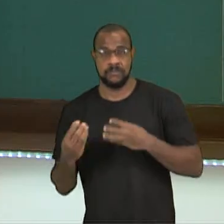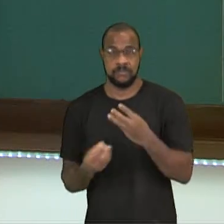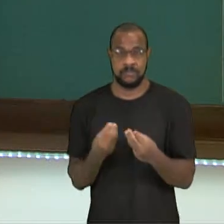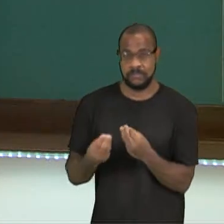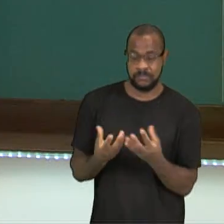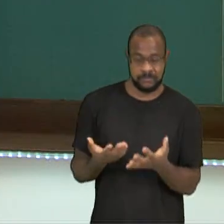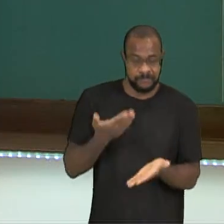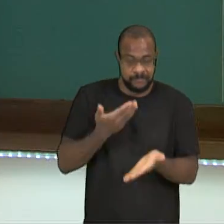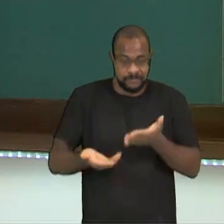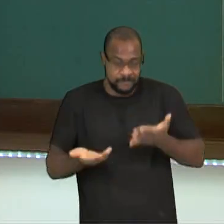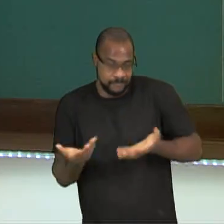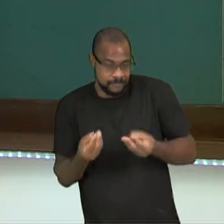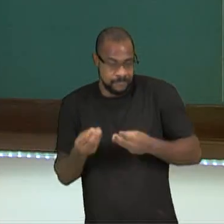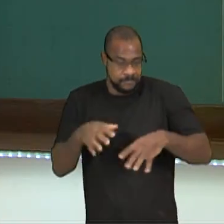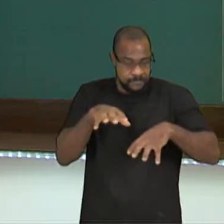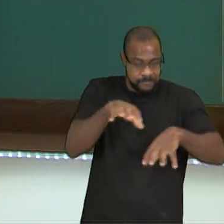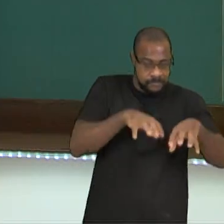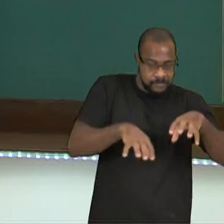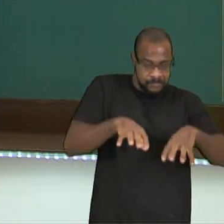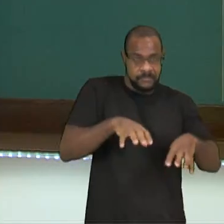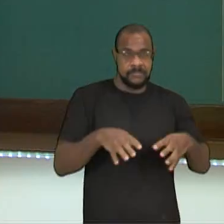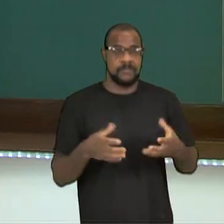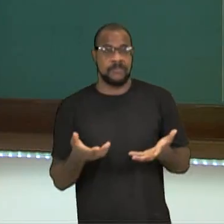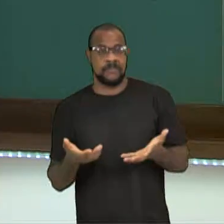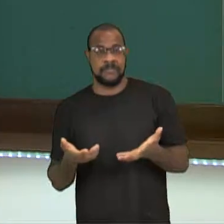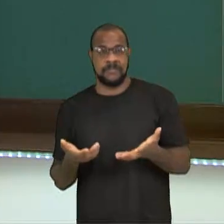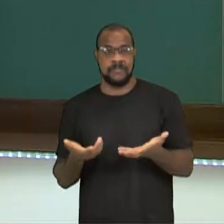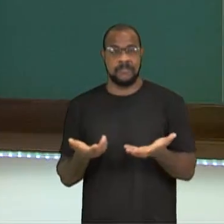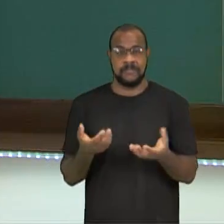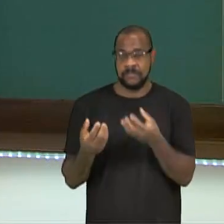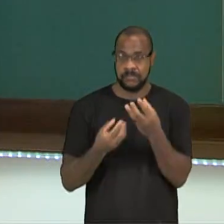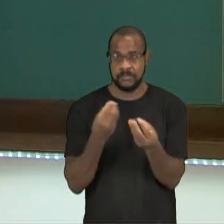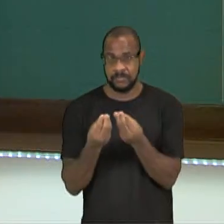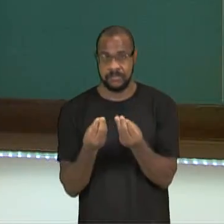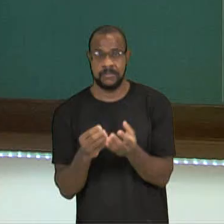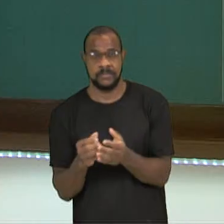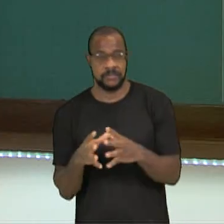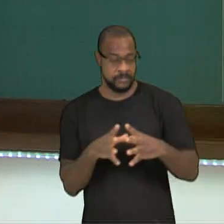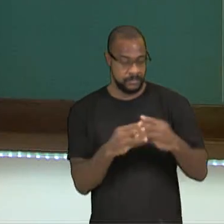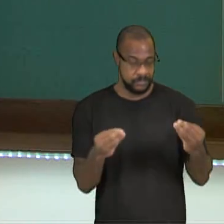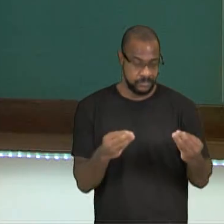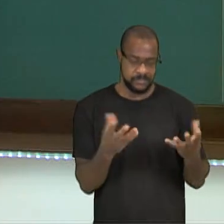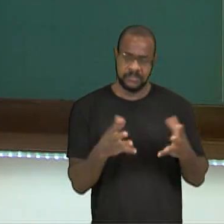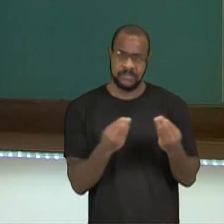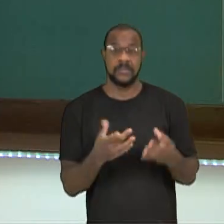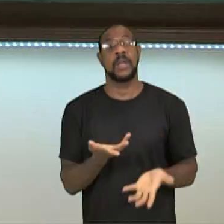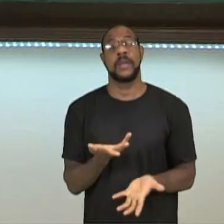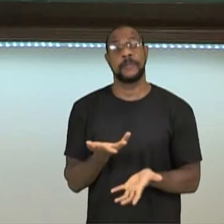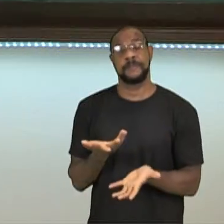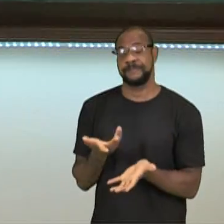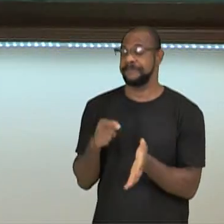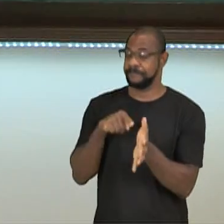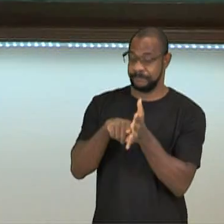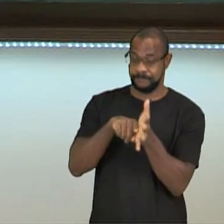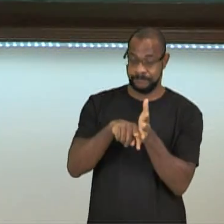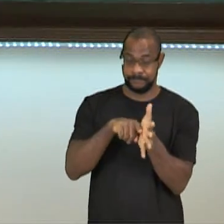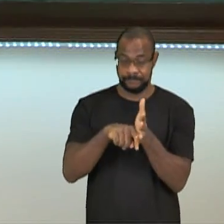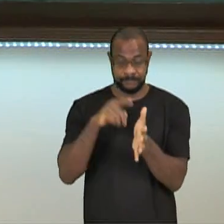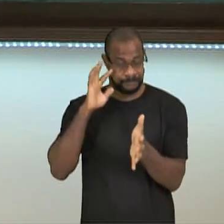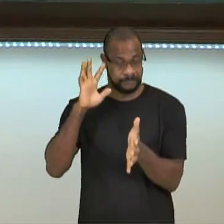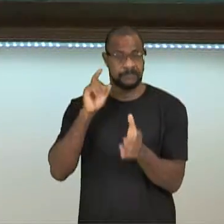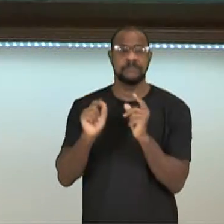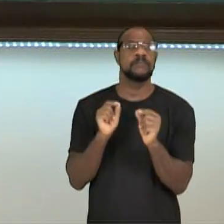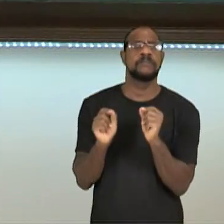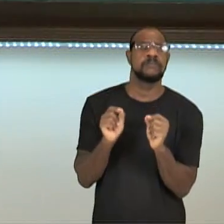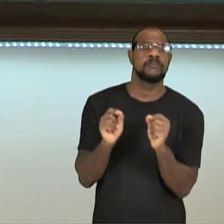nossa região aqui, está atrapalhando com a caça, com a pesca, com a coleta de frutos, vamos extinguir eles. A segunda teoria seria por miscigenação